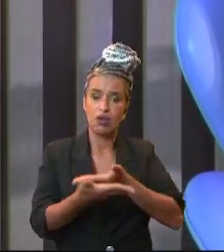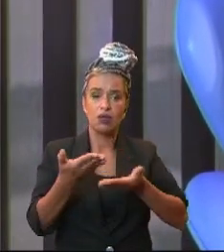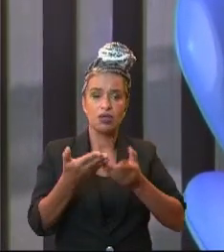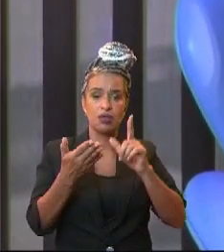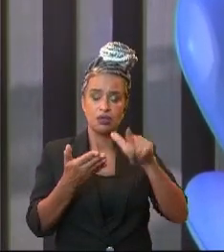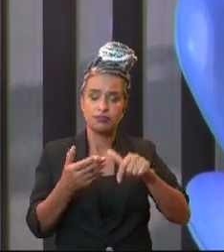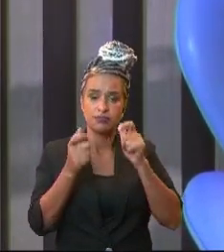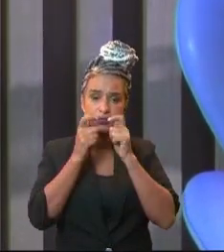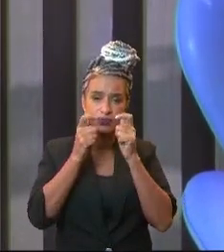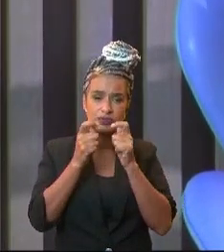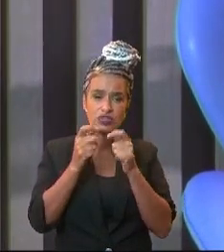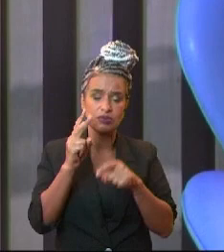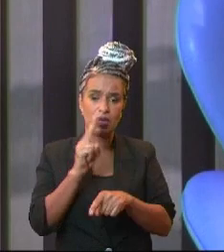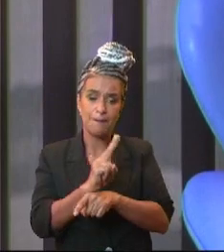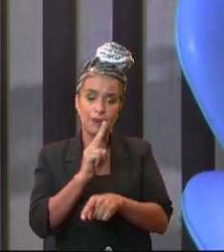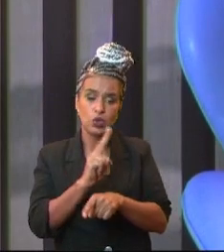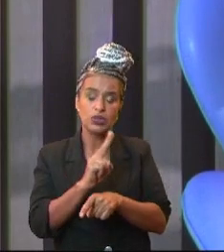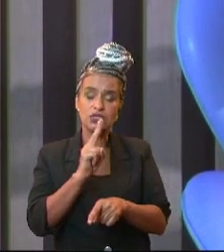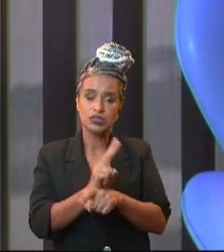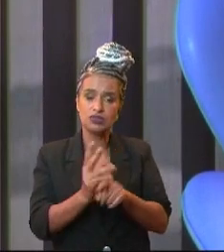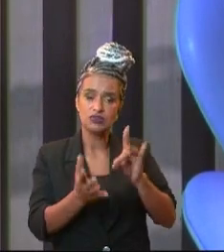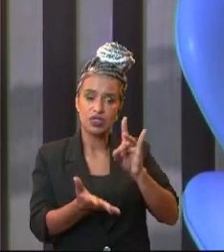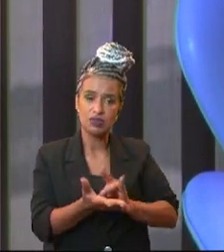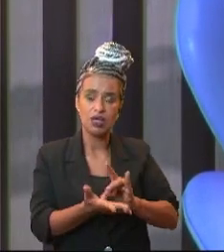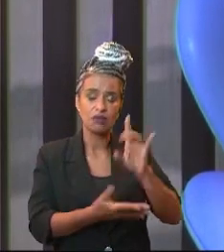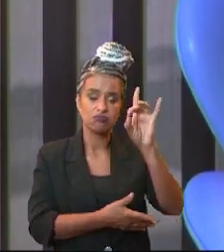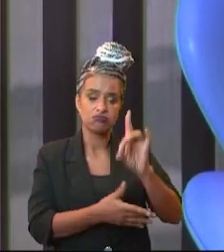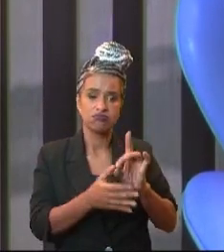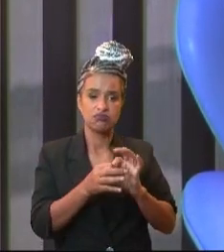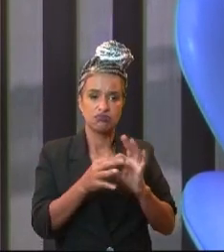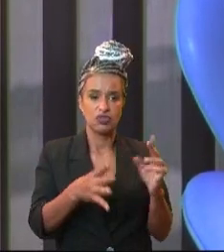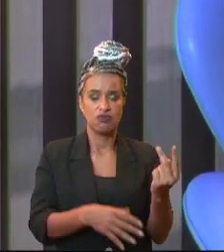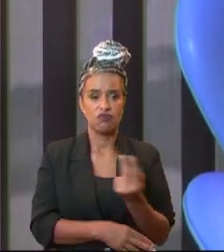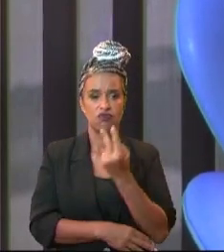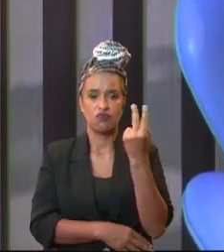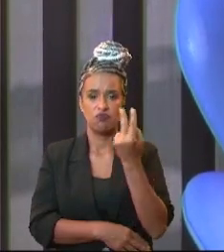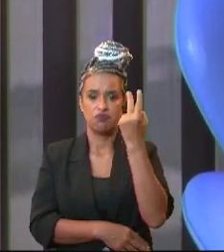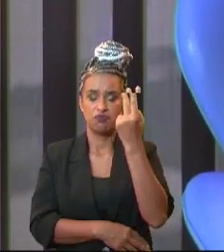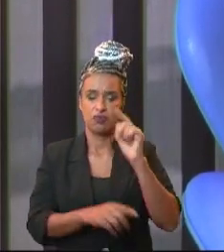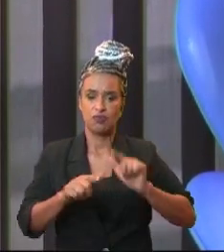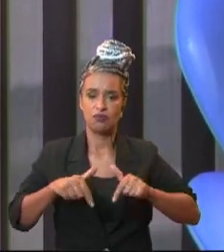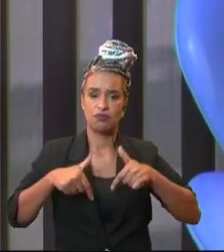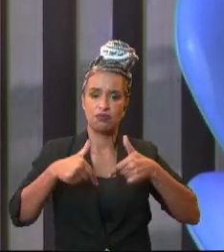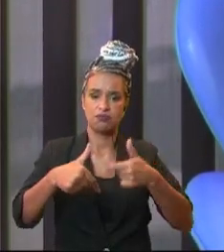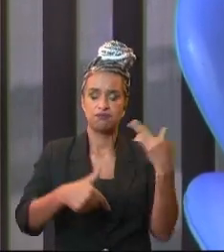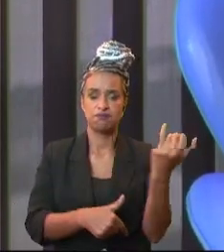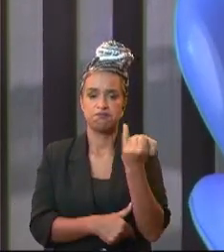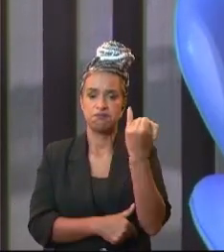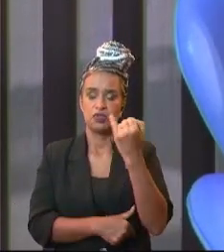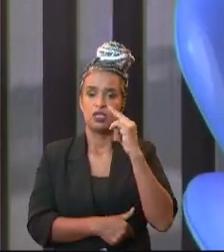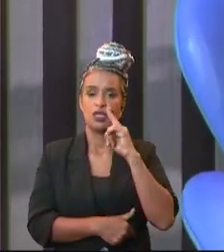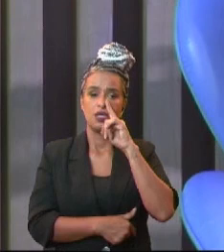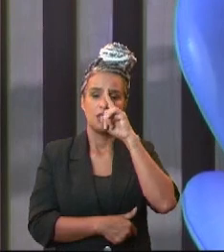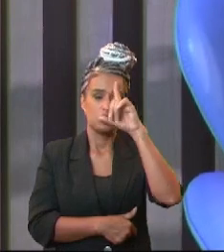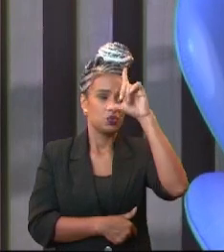interesse, mas ao mesmo tempo proteger as nossas democracias e valores com decisões importantes com relação à redução de riscos e o aumento de